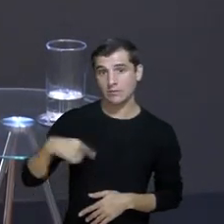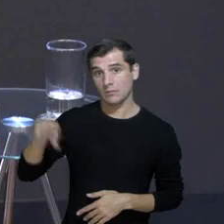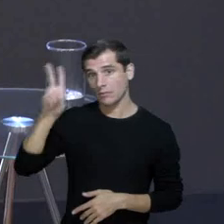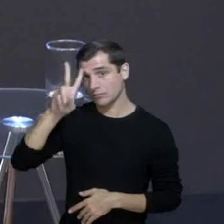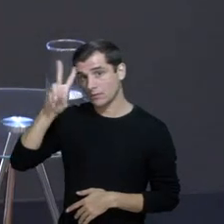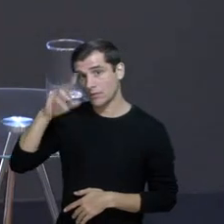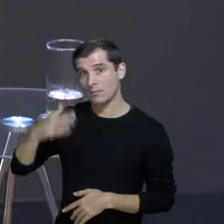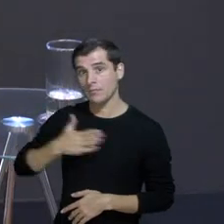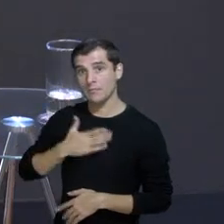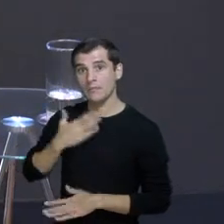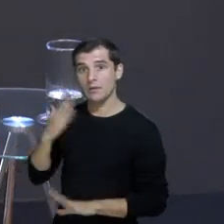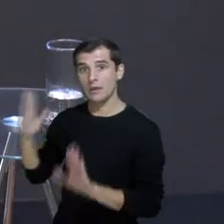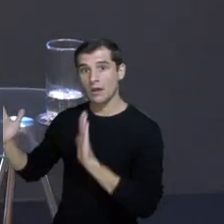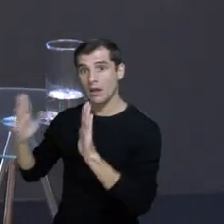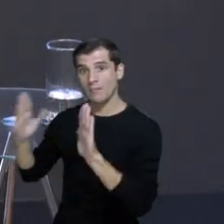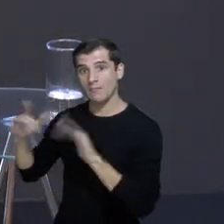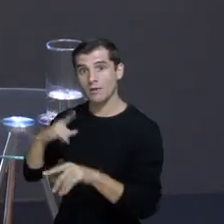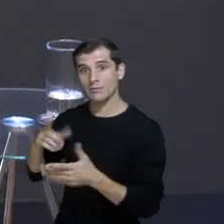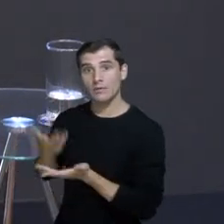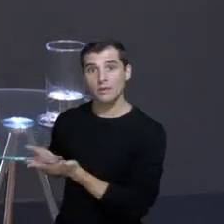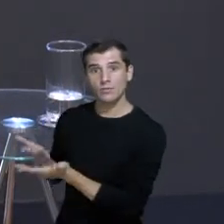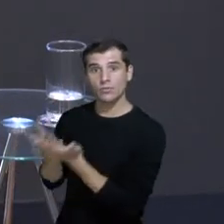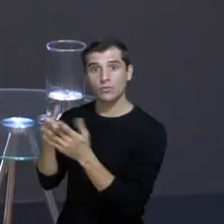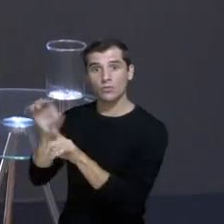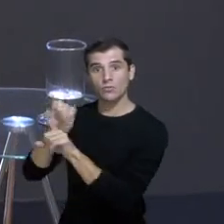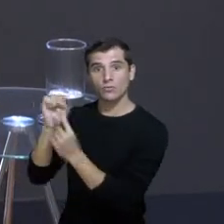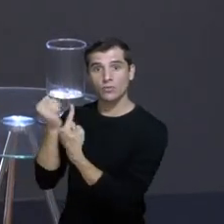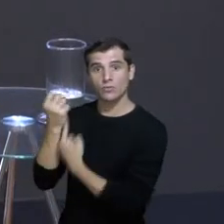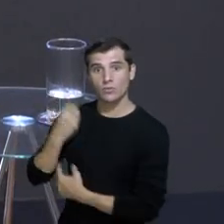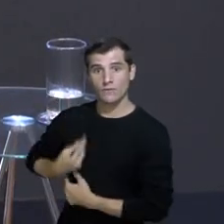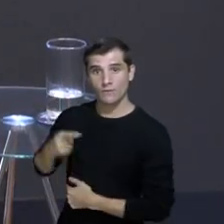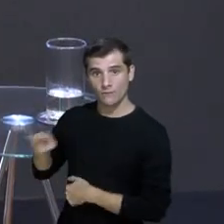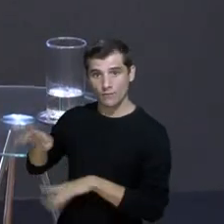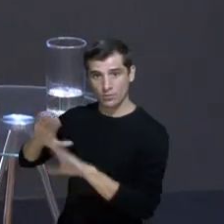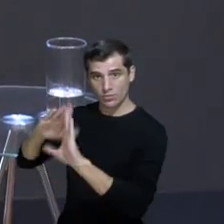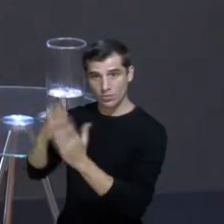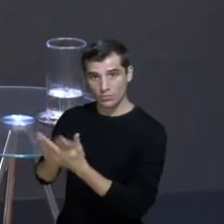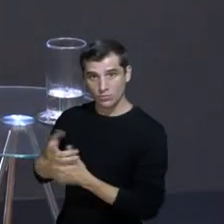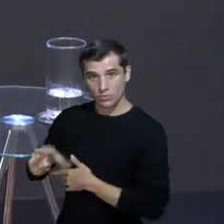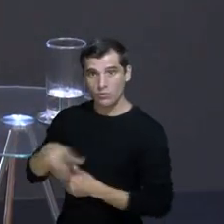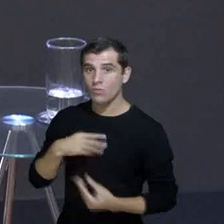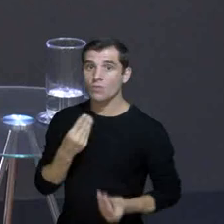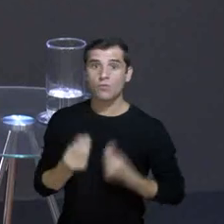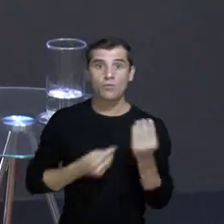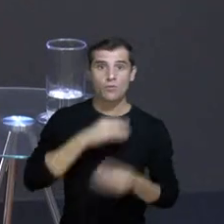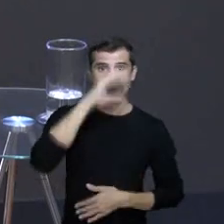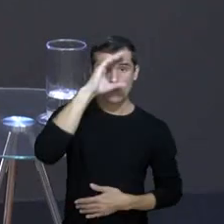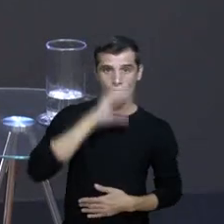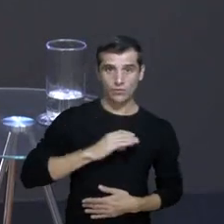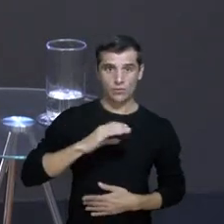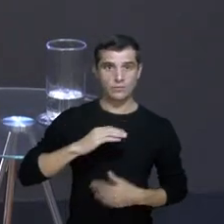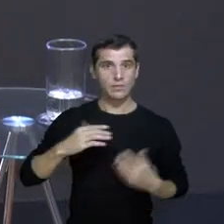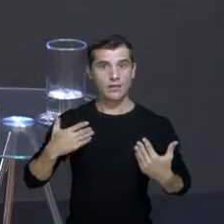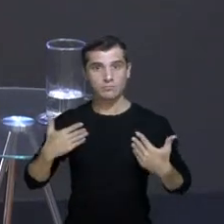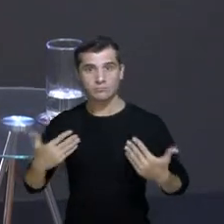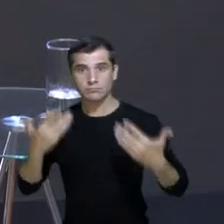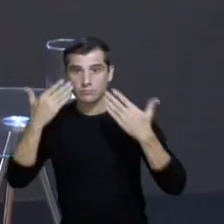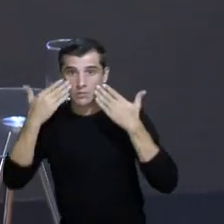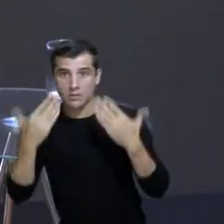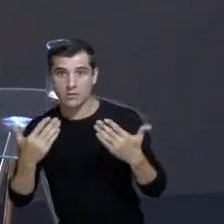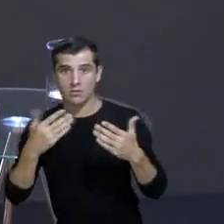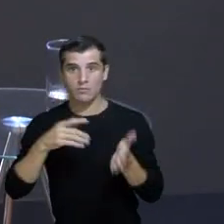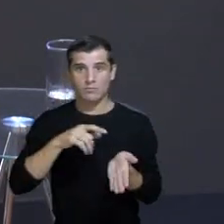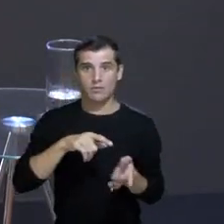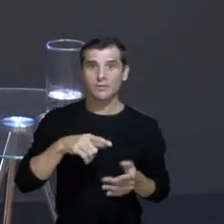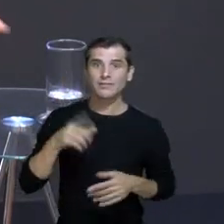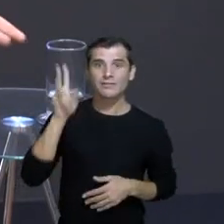gente estudava estudos sociais né no colégio conduta de cidadão a gente aprendia inclusive um cheque Eu